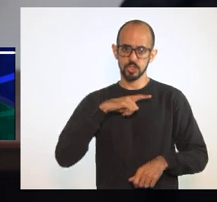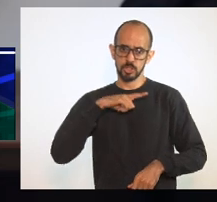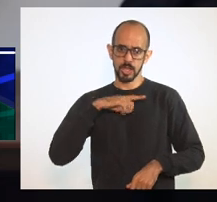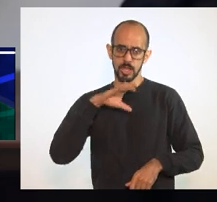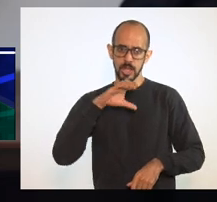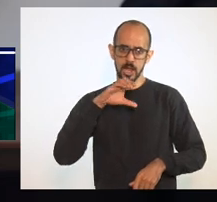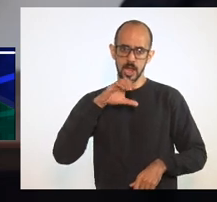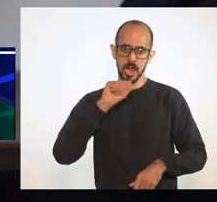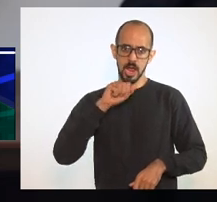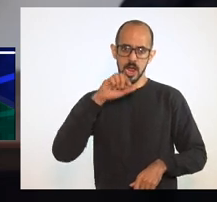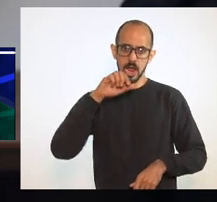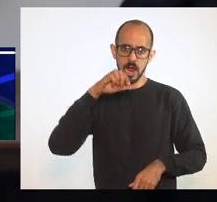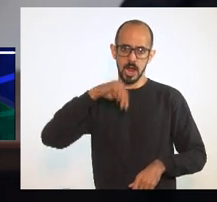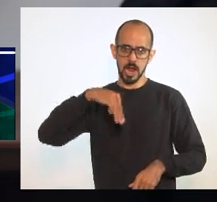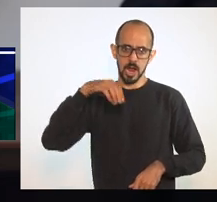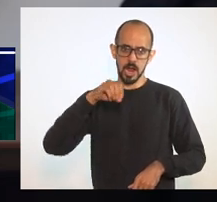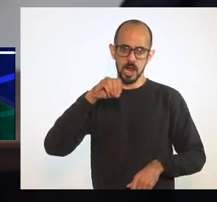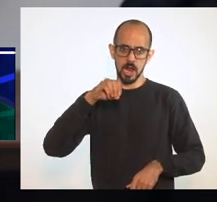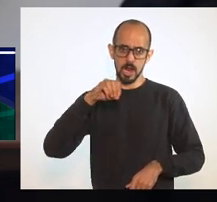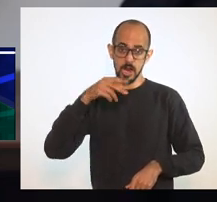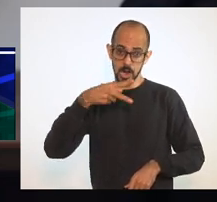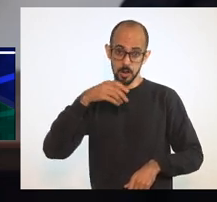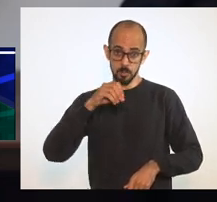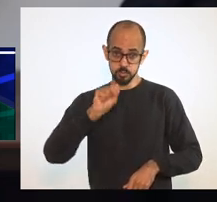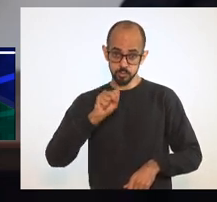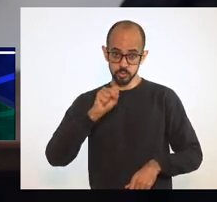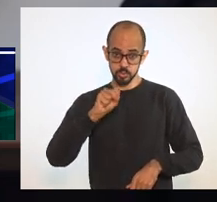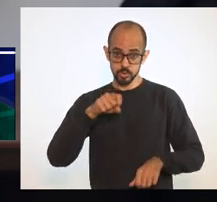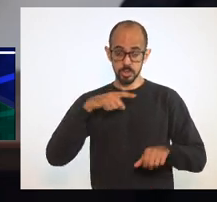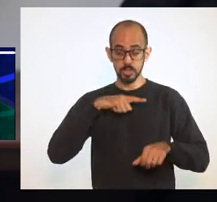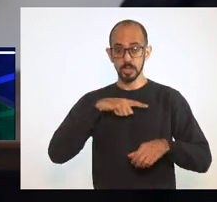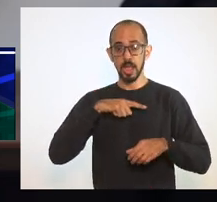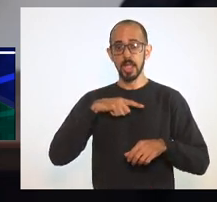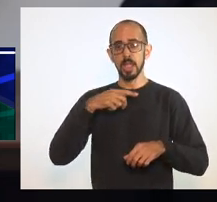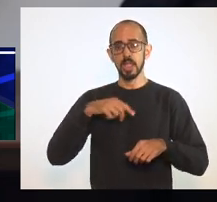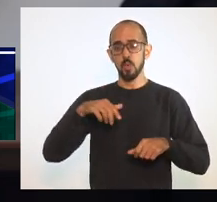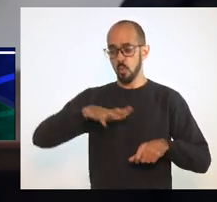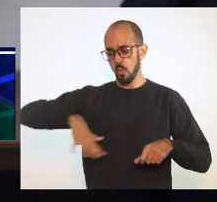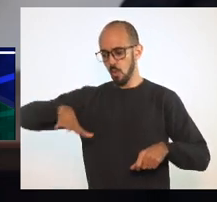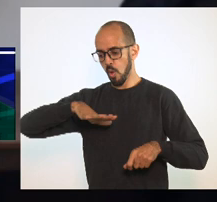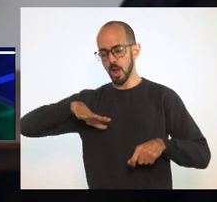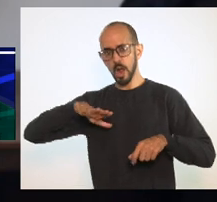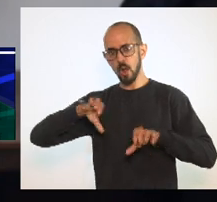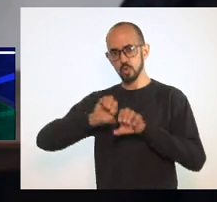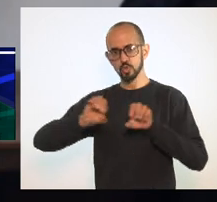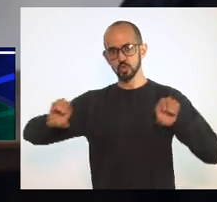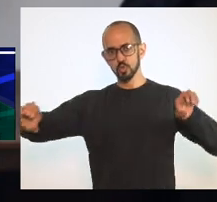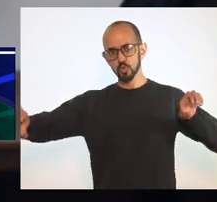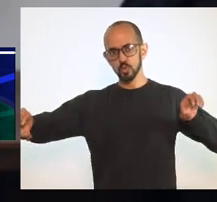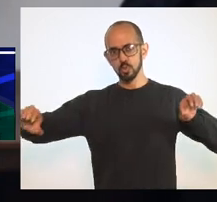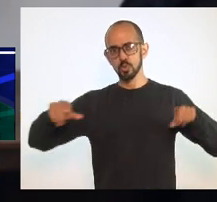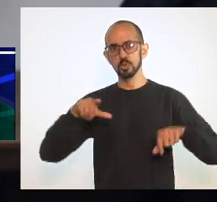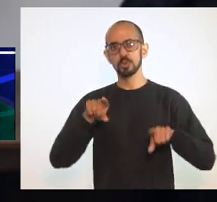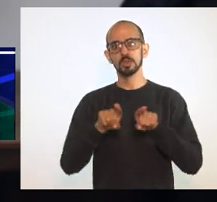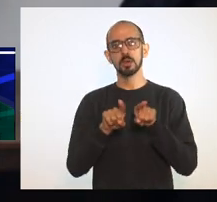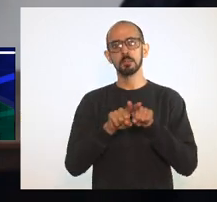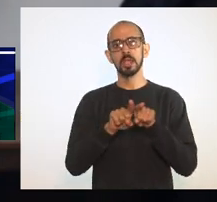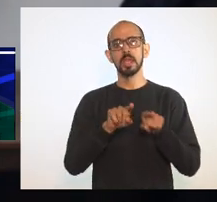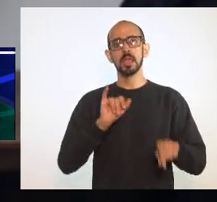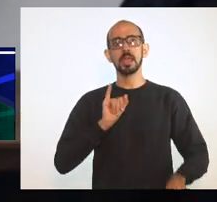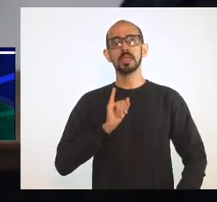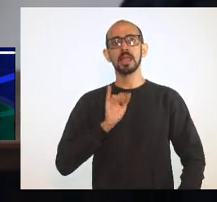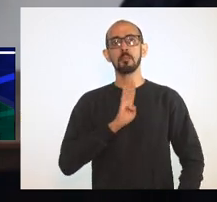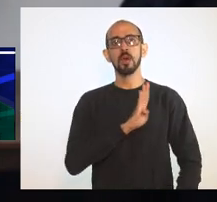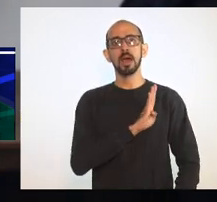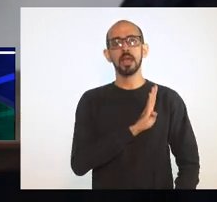Por exemplo, tinha um parque de tubos em Itaboraí, que era para abastecer o RNEST, que é a refinaria